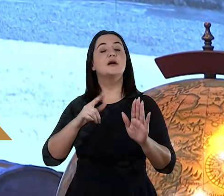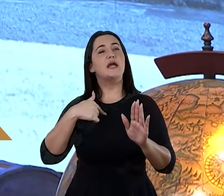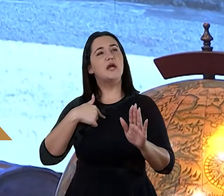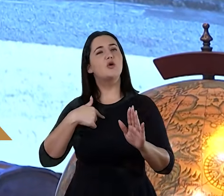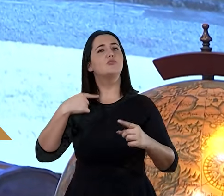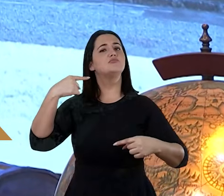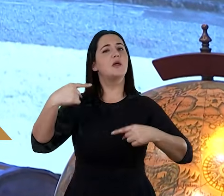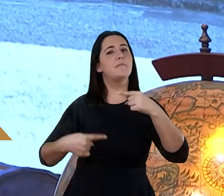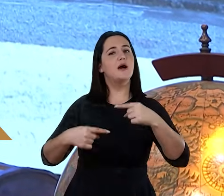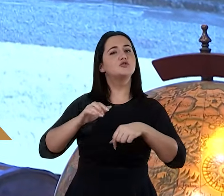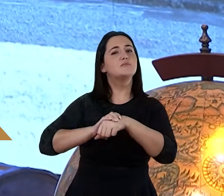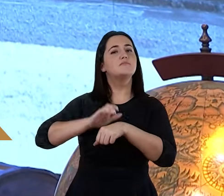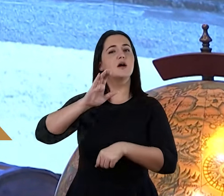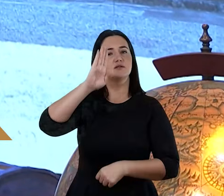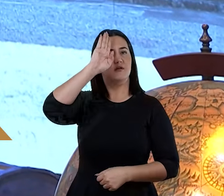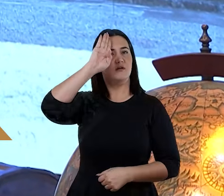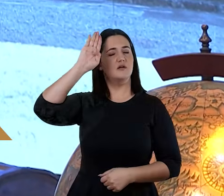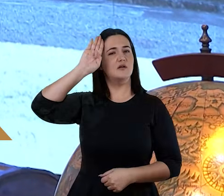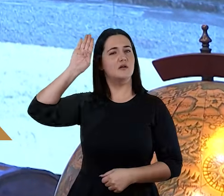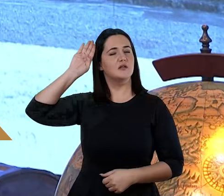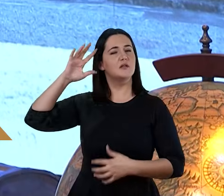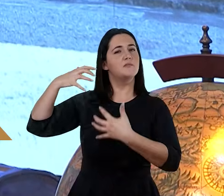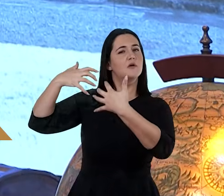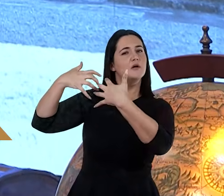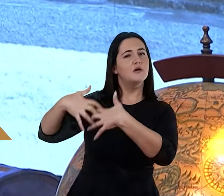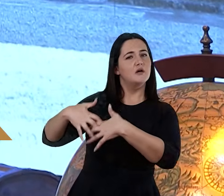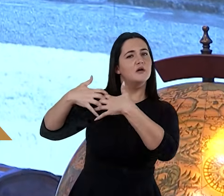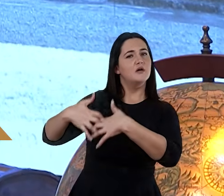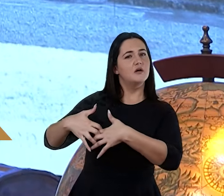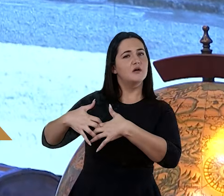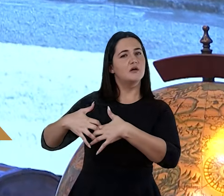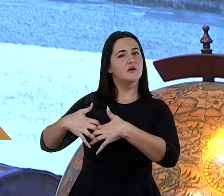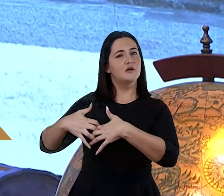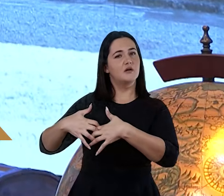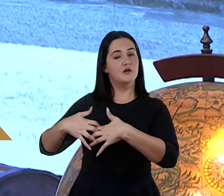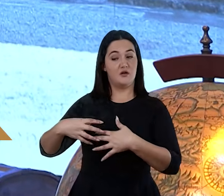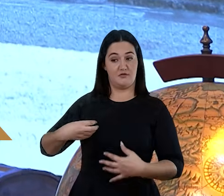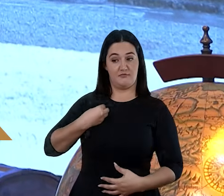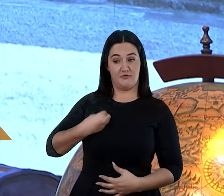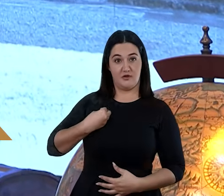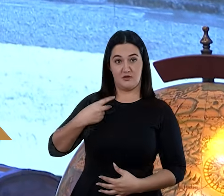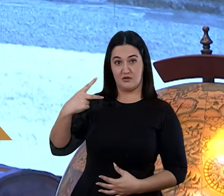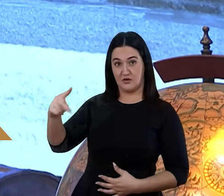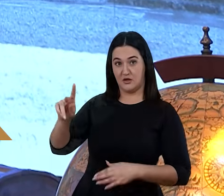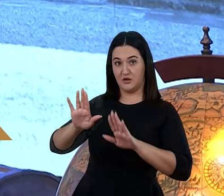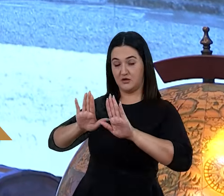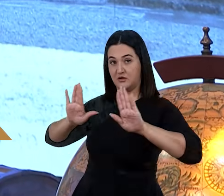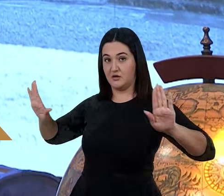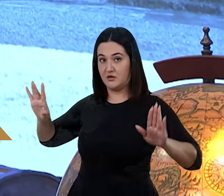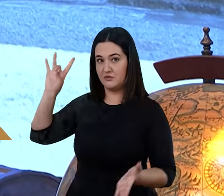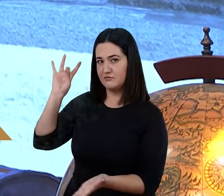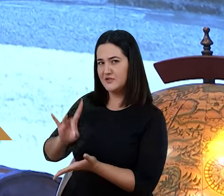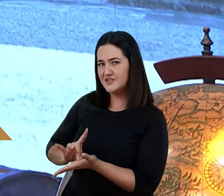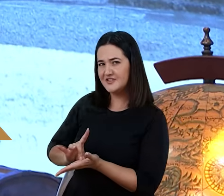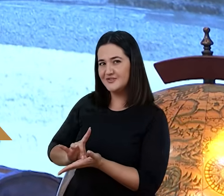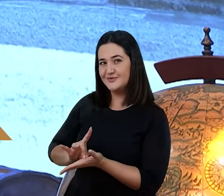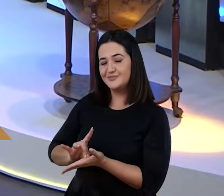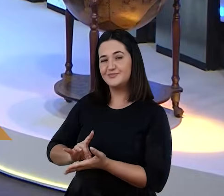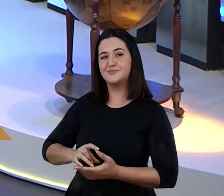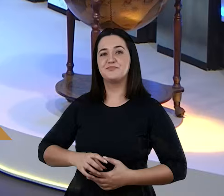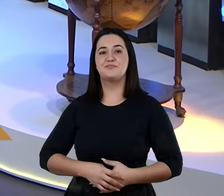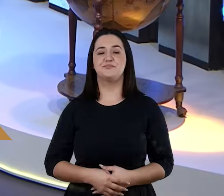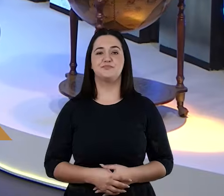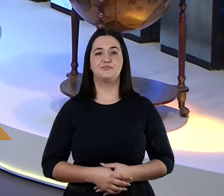mas sim um debate mais acadêmico. Será que a história de Sansão seria verdadeira?